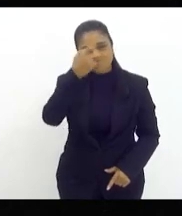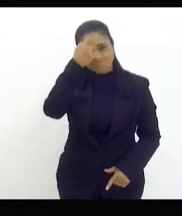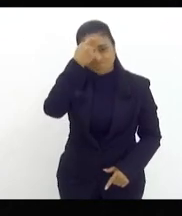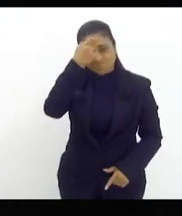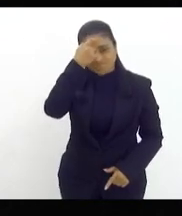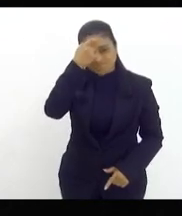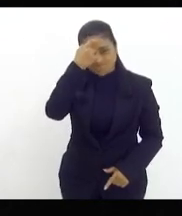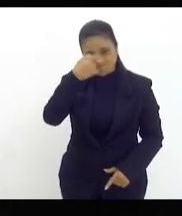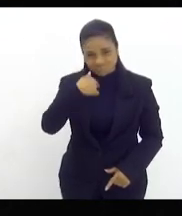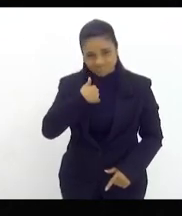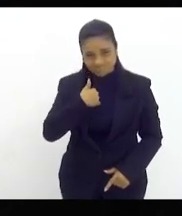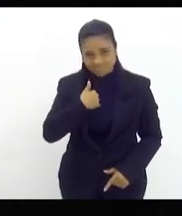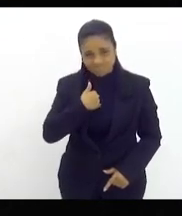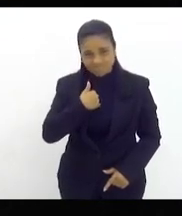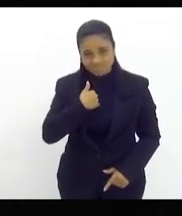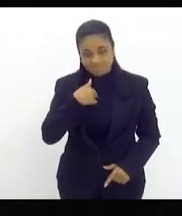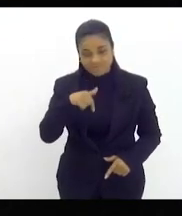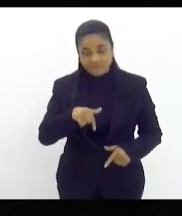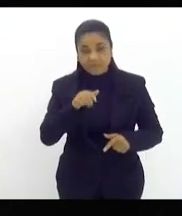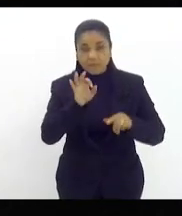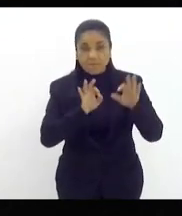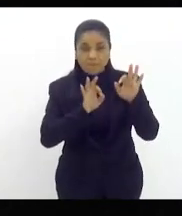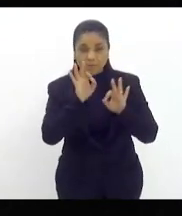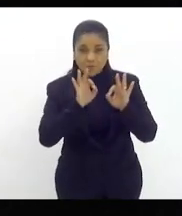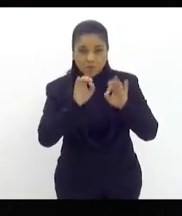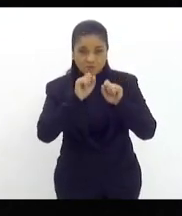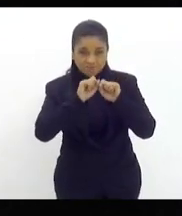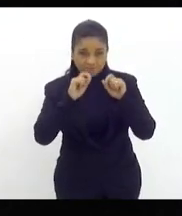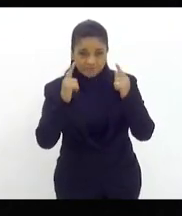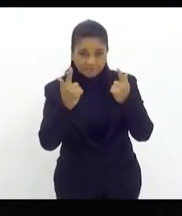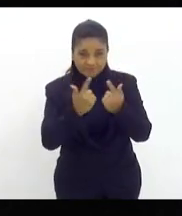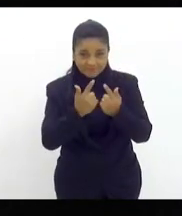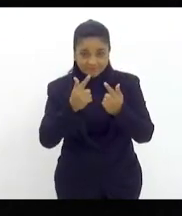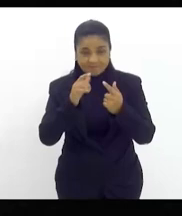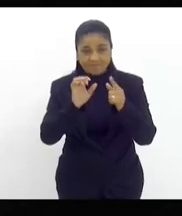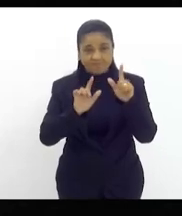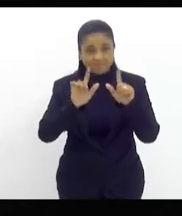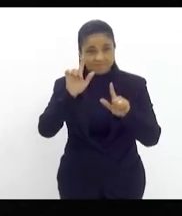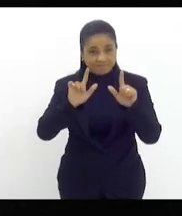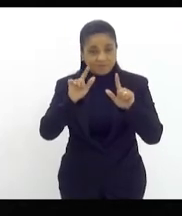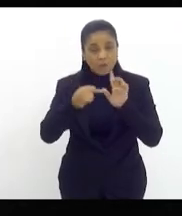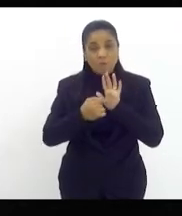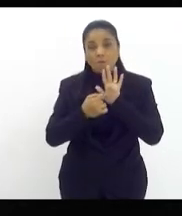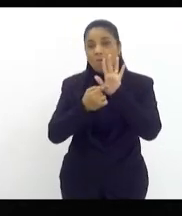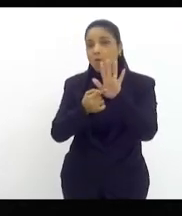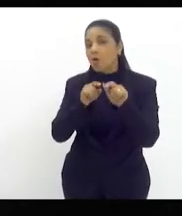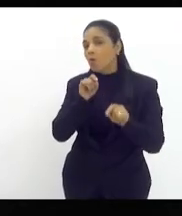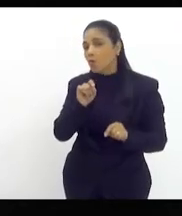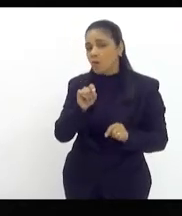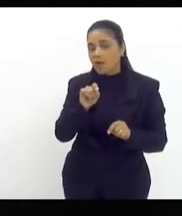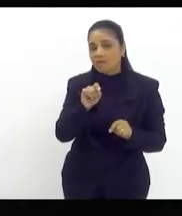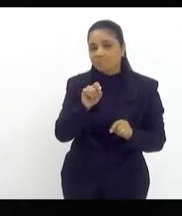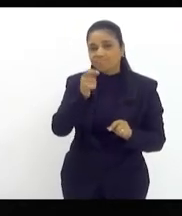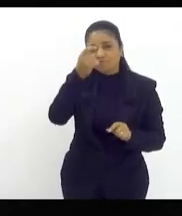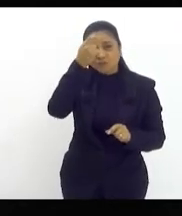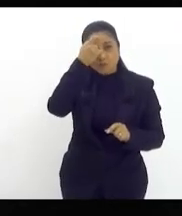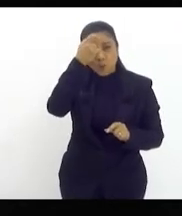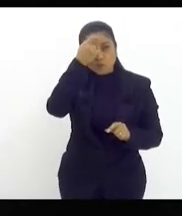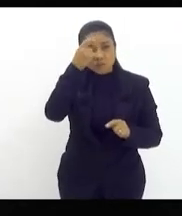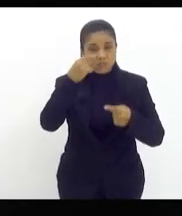este programa deputado Rodrigo Amorim ele quer trazer sanidade para o debate